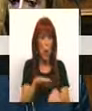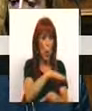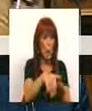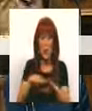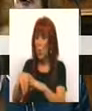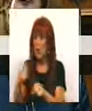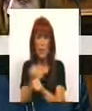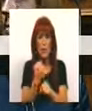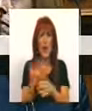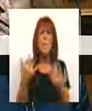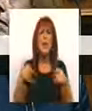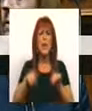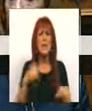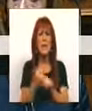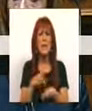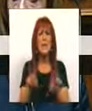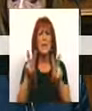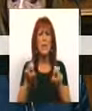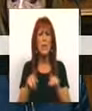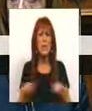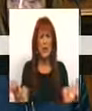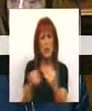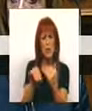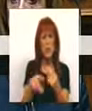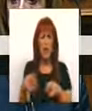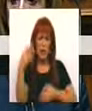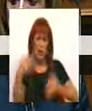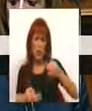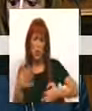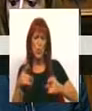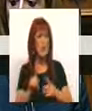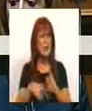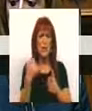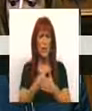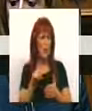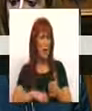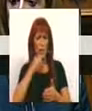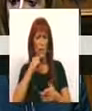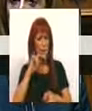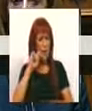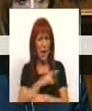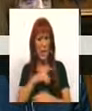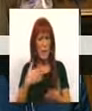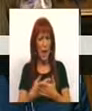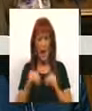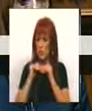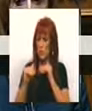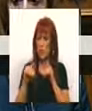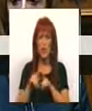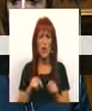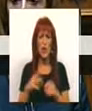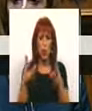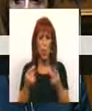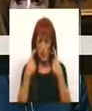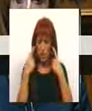funcionais nós trabalhamos nesta matéria e cuidado na justiça sempre sempre com garantia da sustentabilidade das